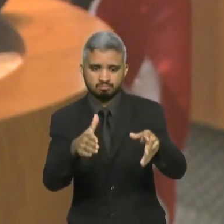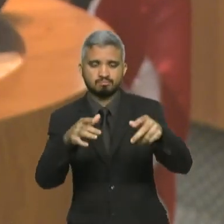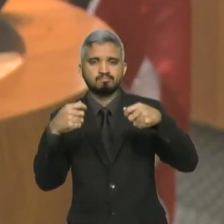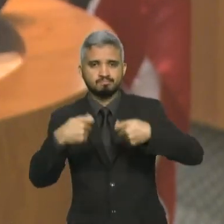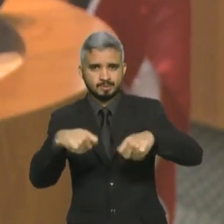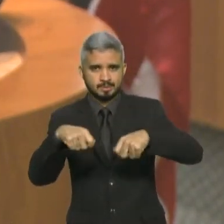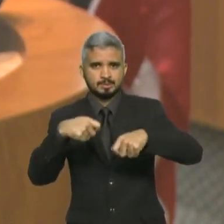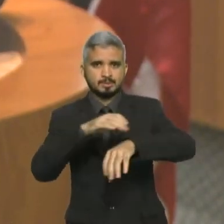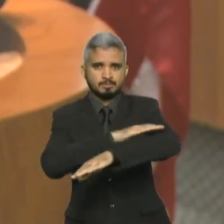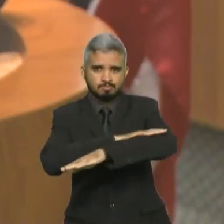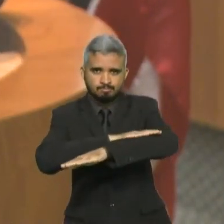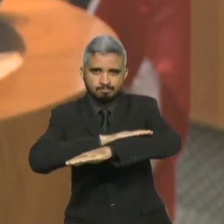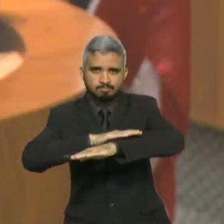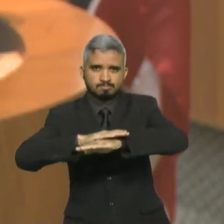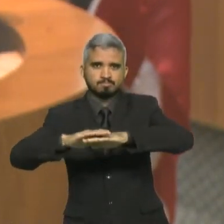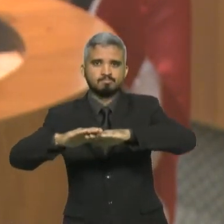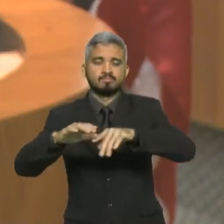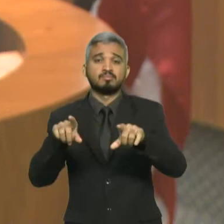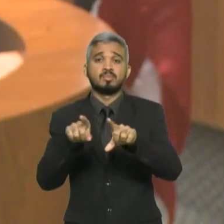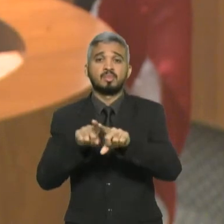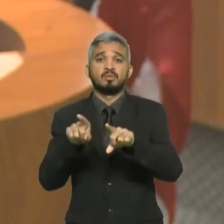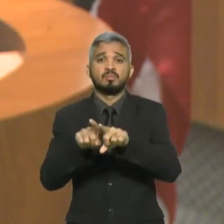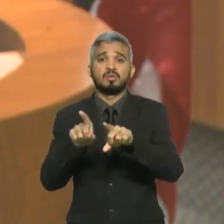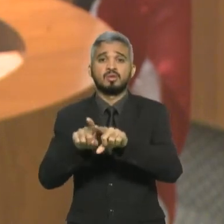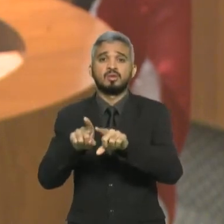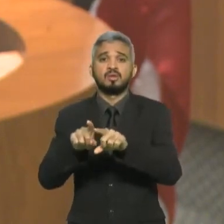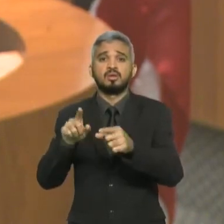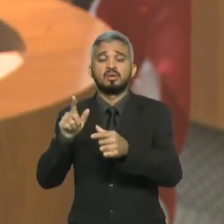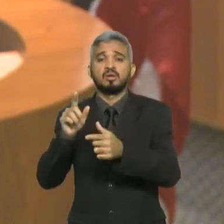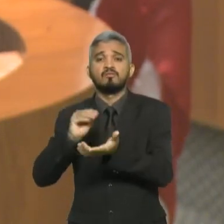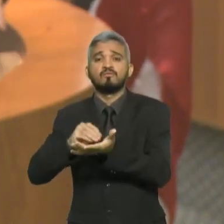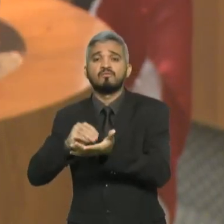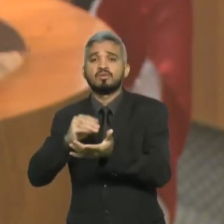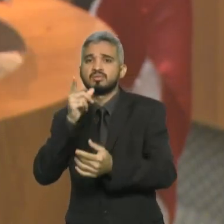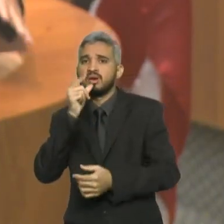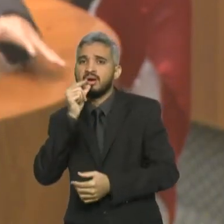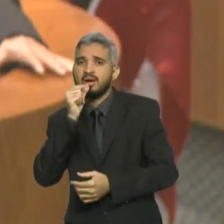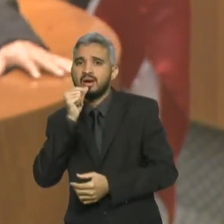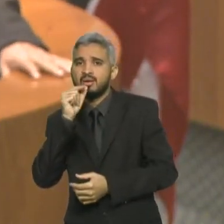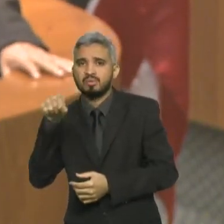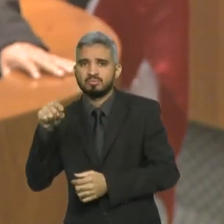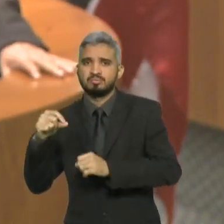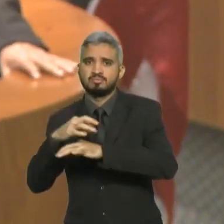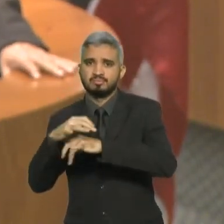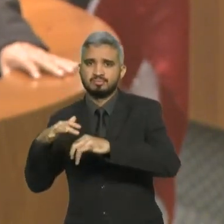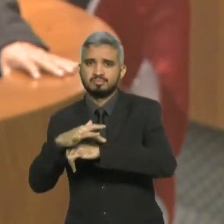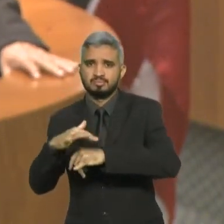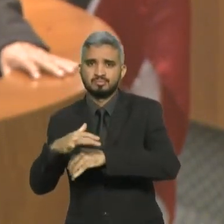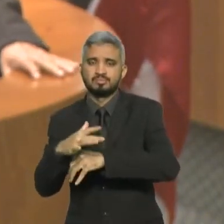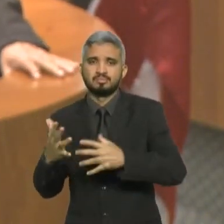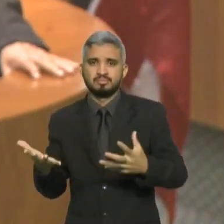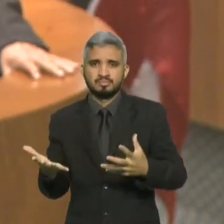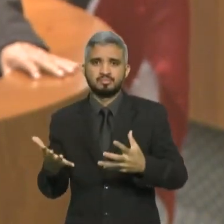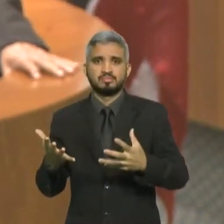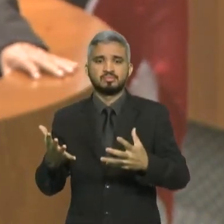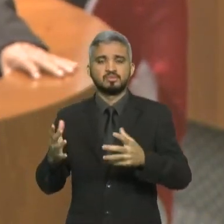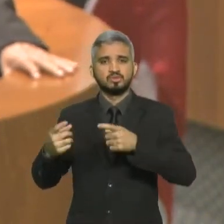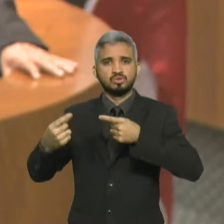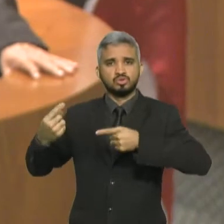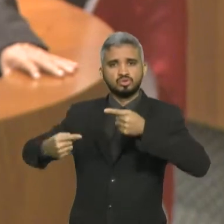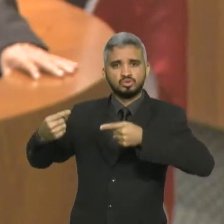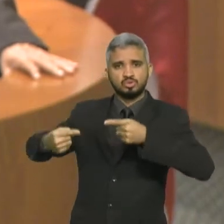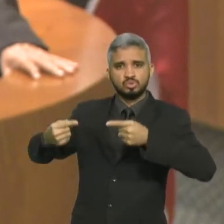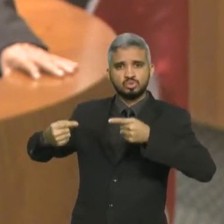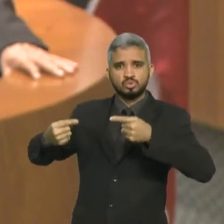asfáltica. Como o problema de água da cidade, que nós estamos discutindo com a CAEMA para que